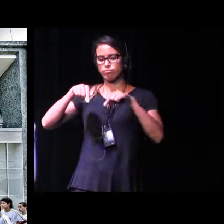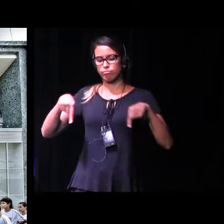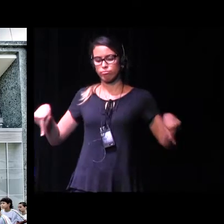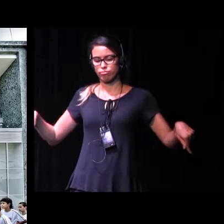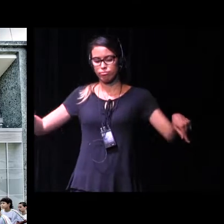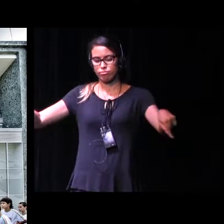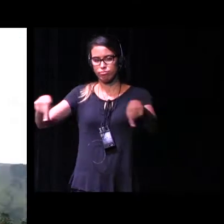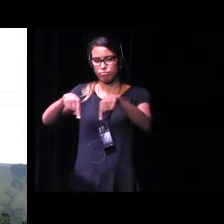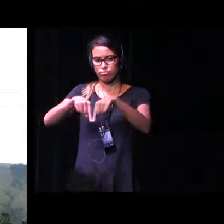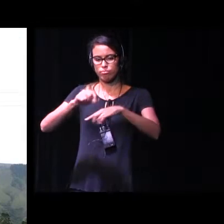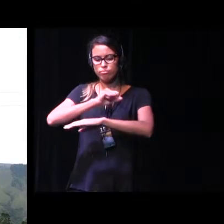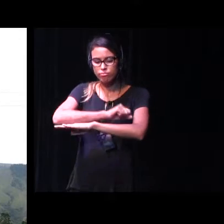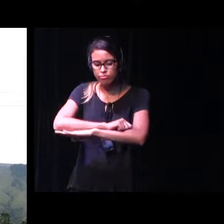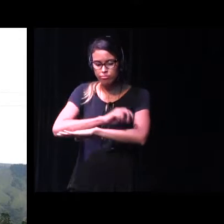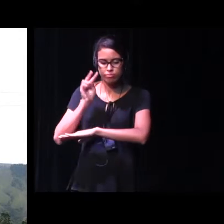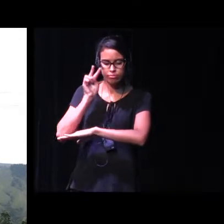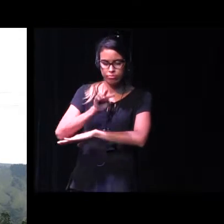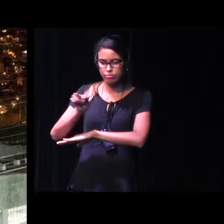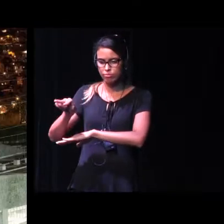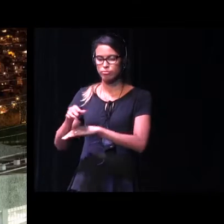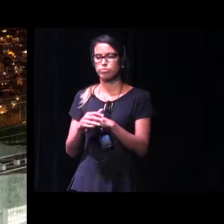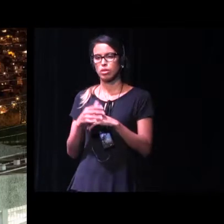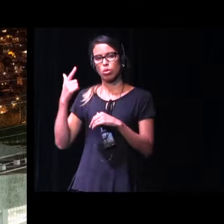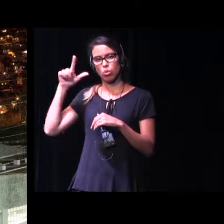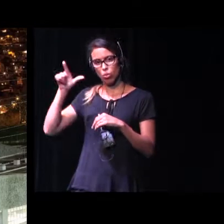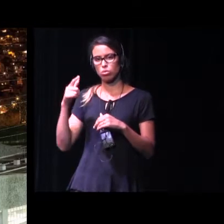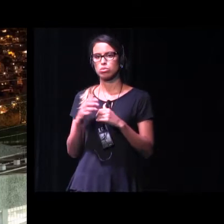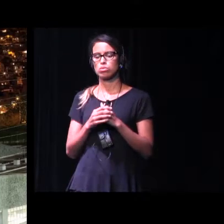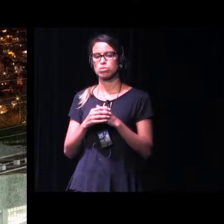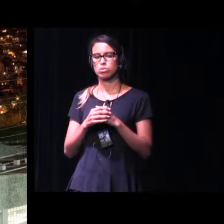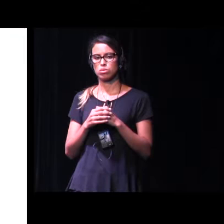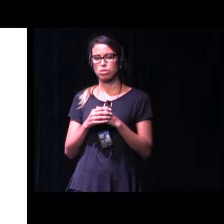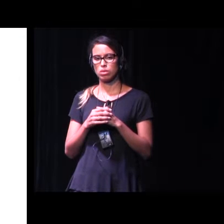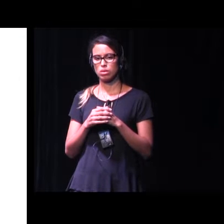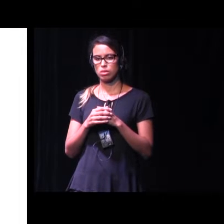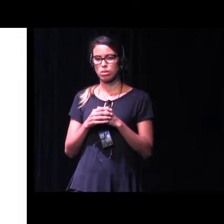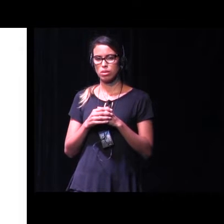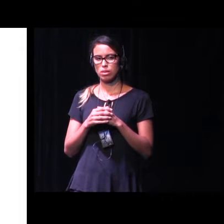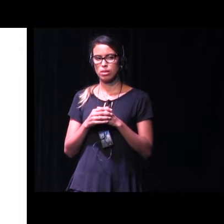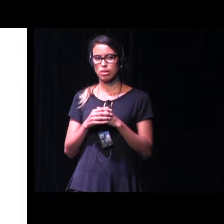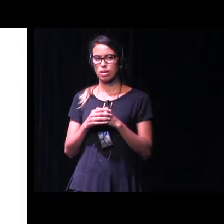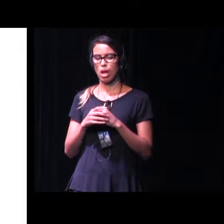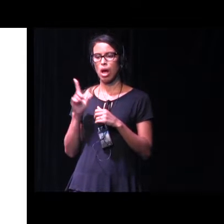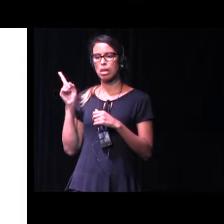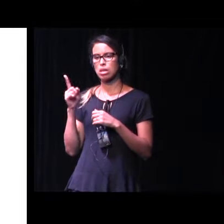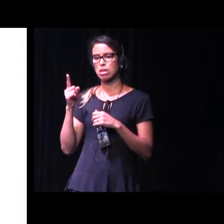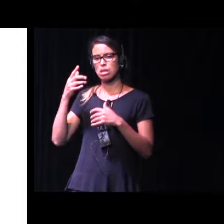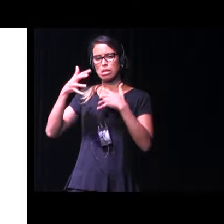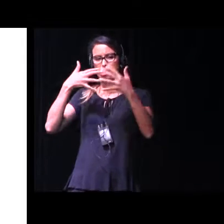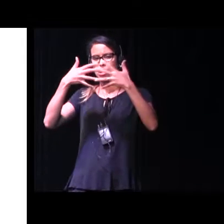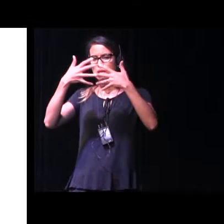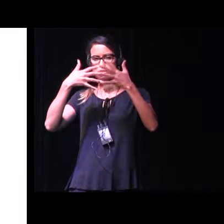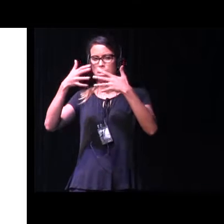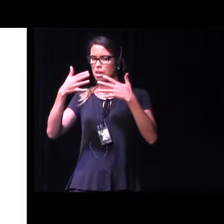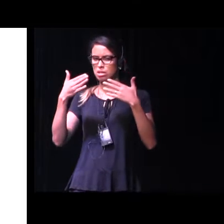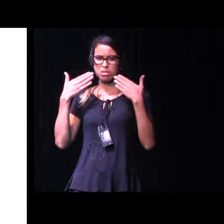Essas são as sacadas e controlar o seguinte. contradizer uma coisa,